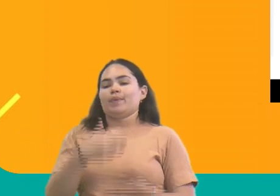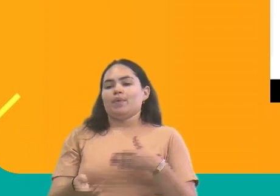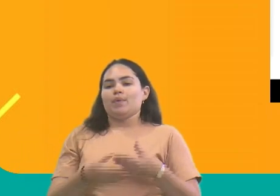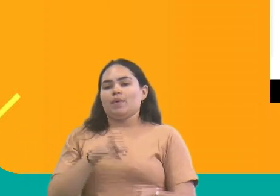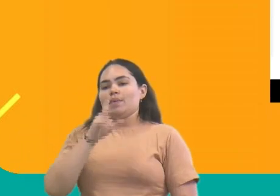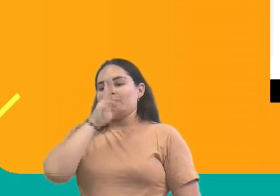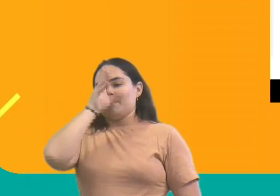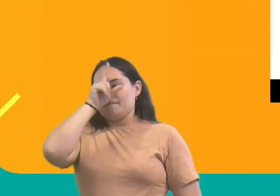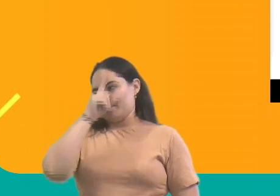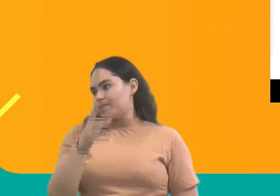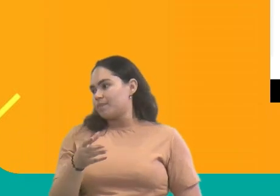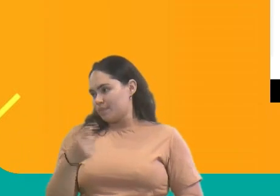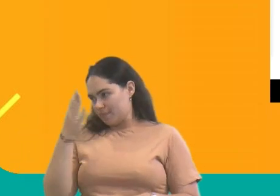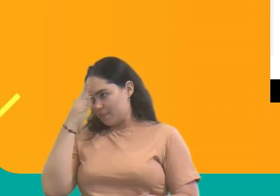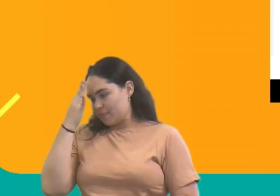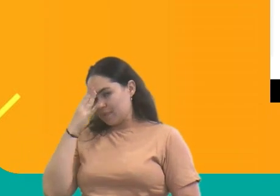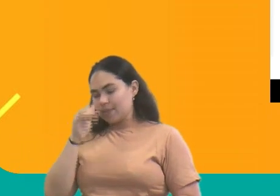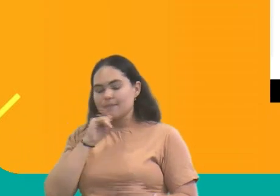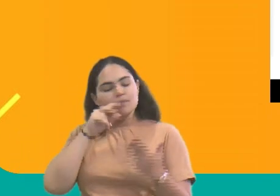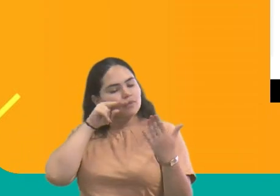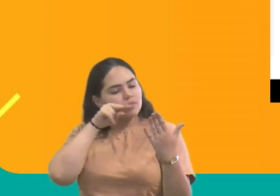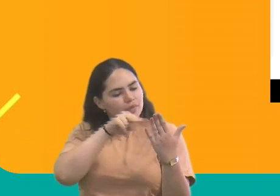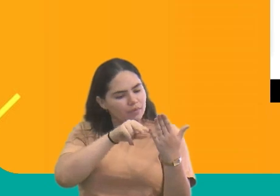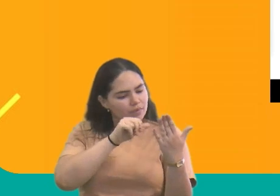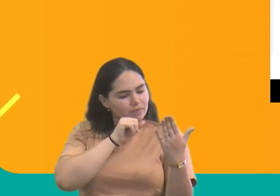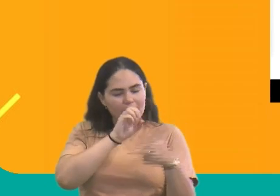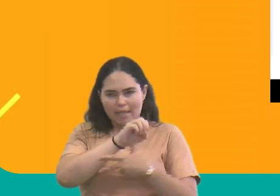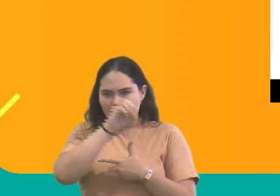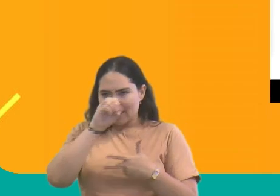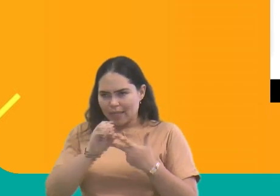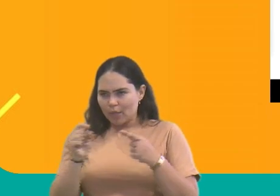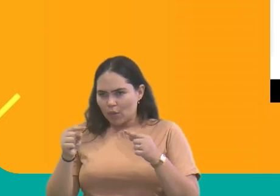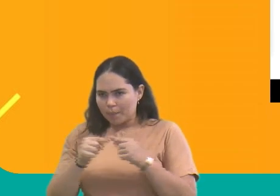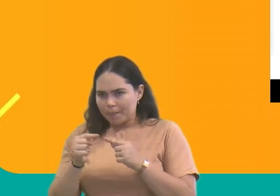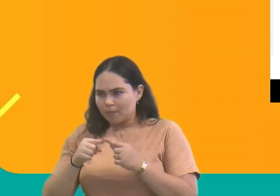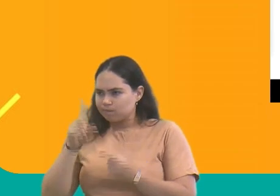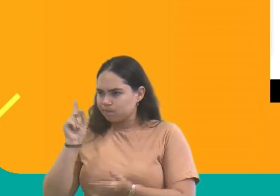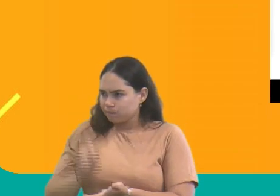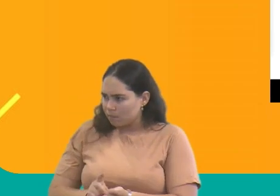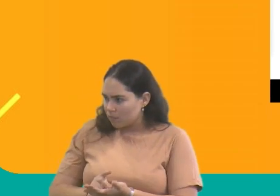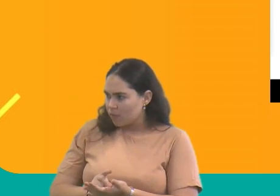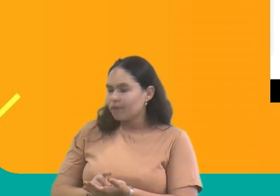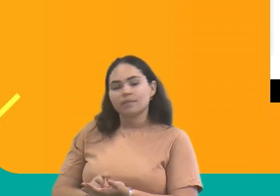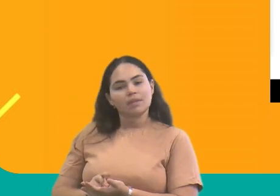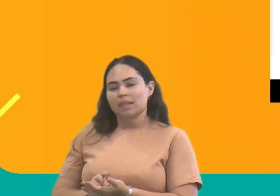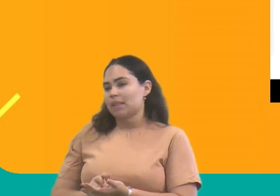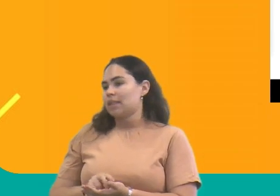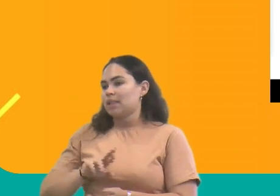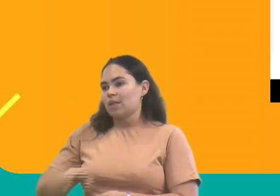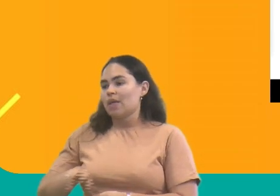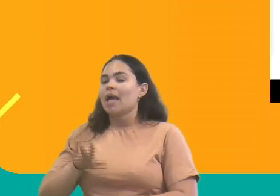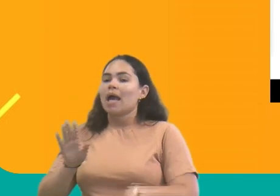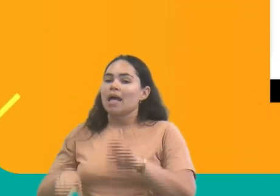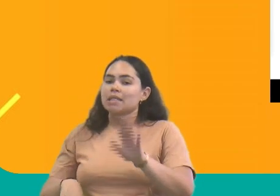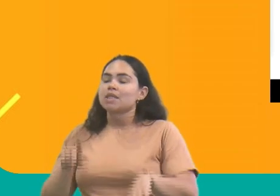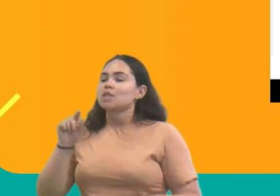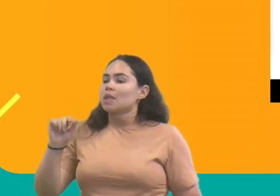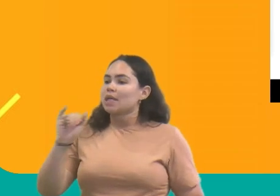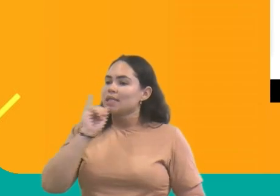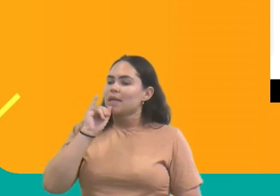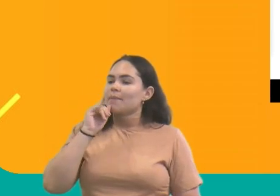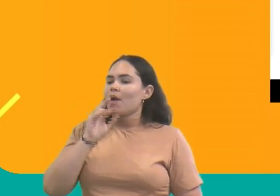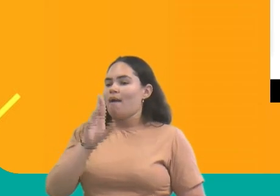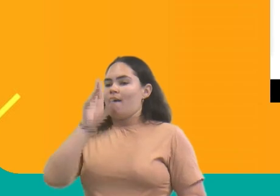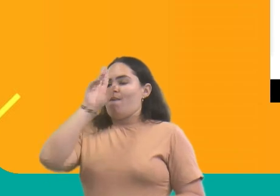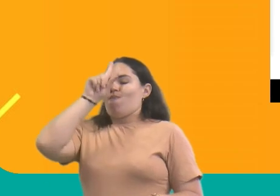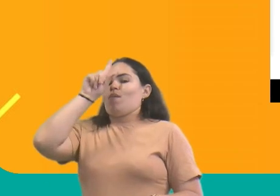fonte de verdade. Nem tudo que está no Enem vai ser dito como verdade absoluta. Às vezes é só a casquinha da banana